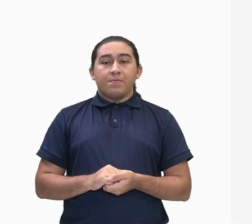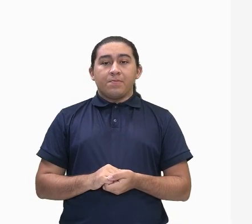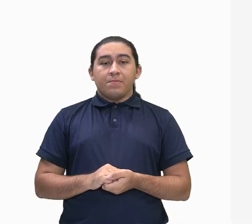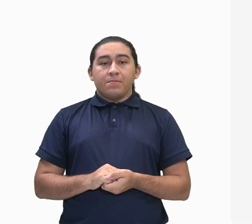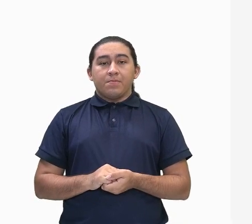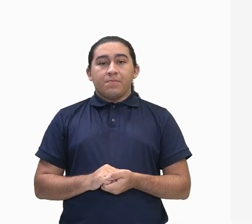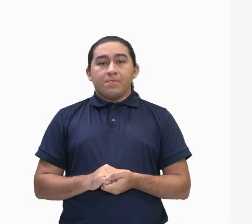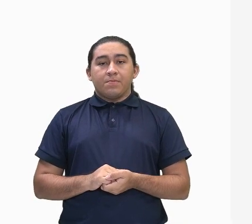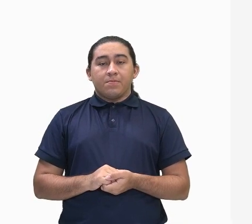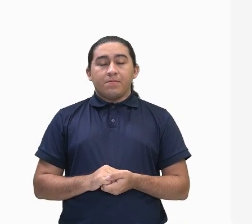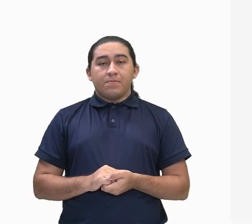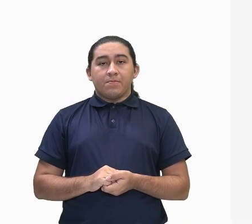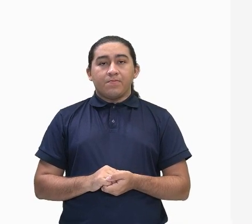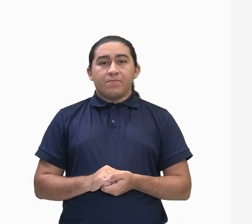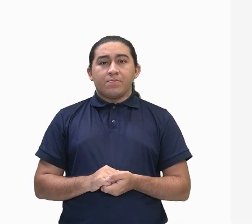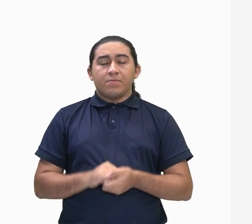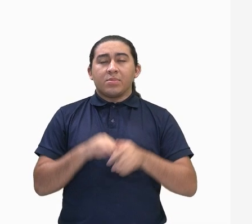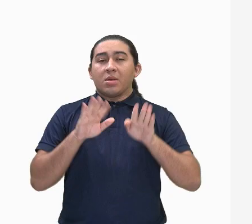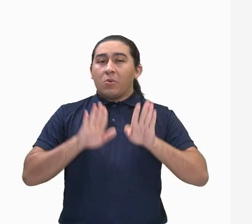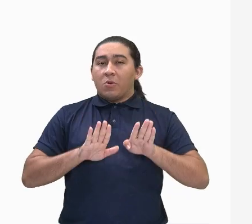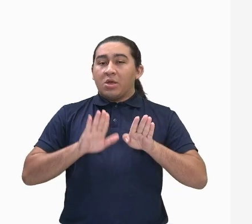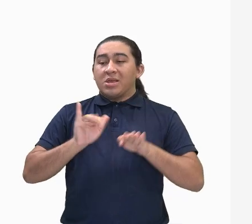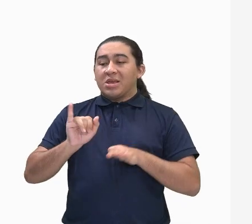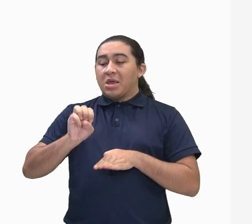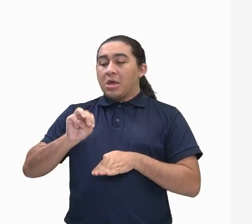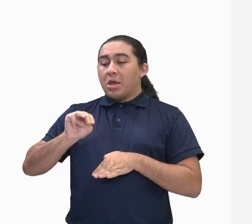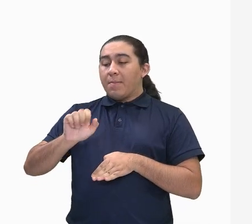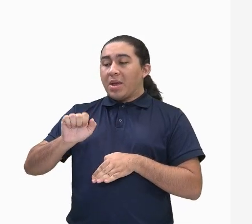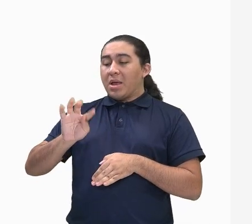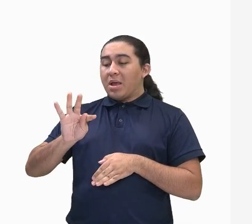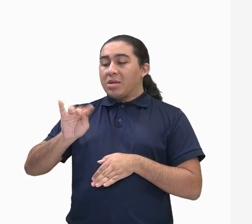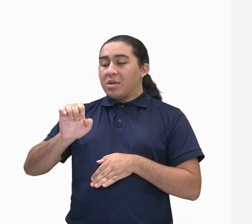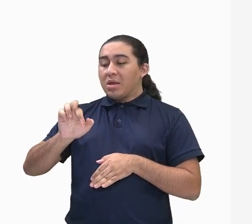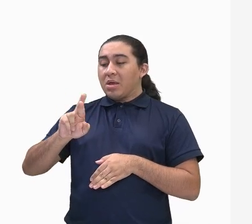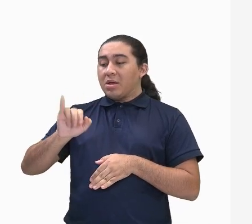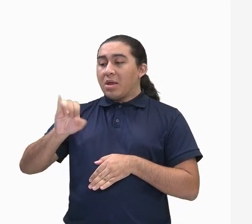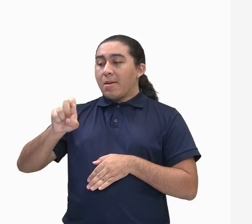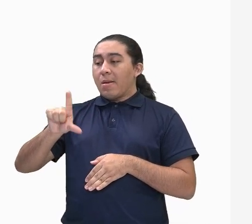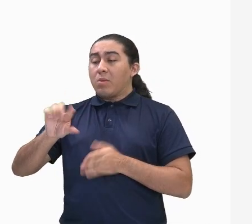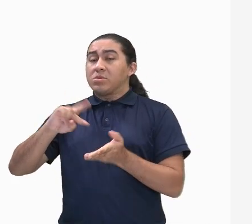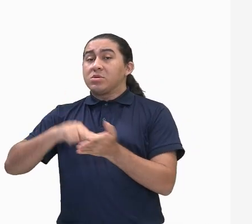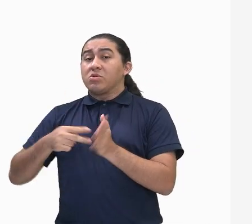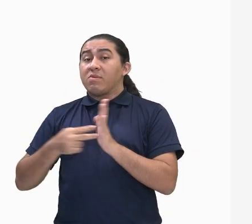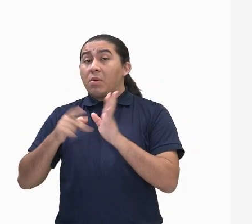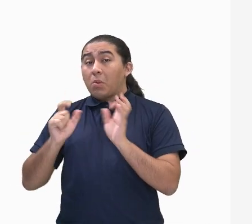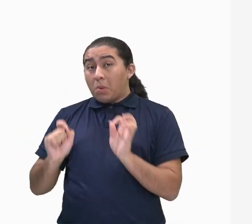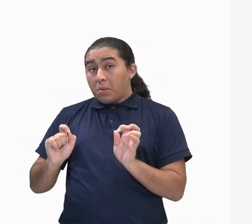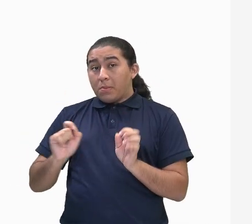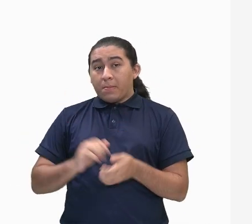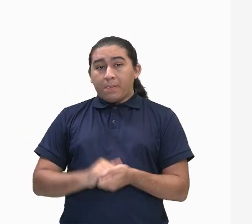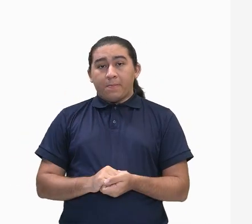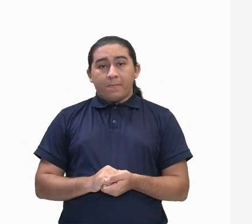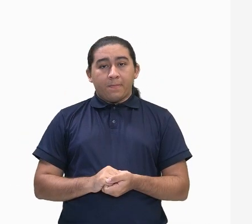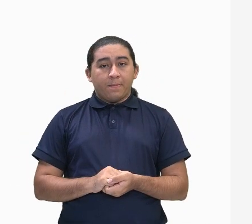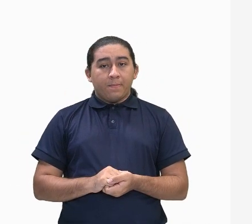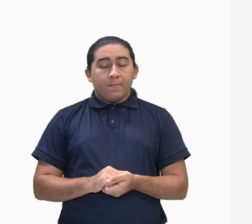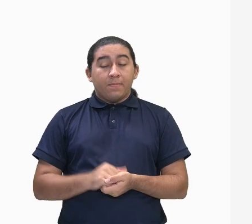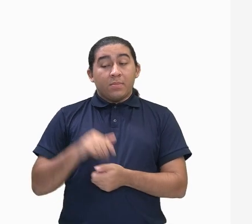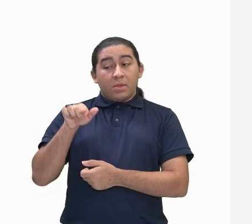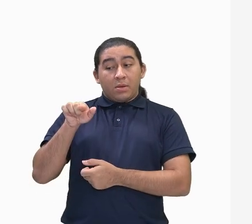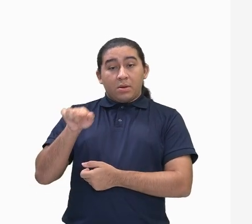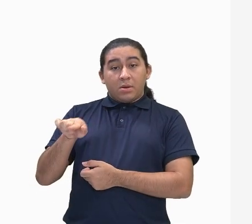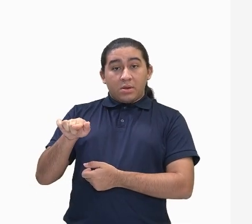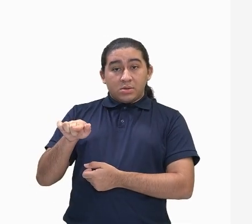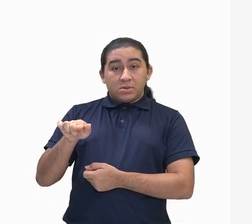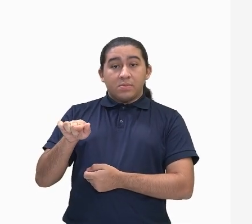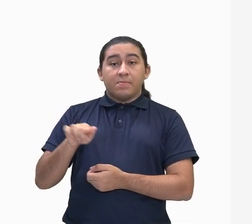Afinal de contas, o que são fontes históricas imateriais? As fontes históricas